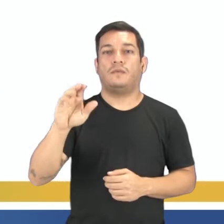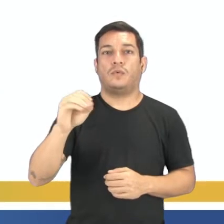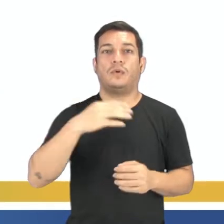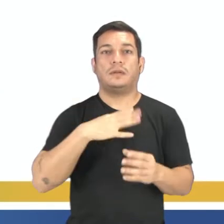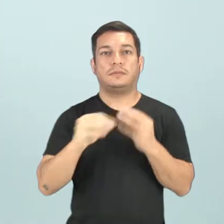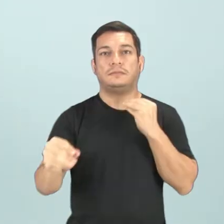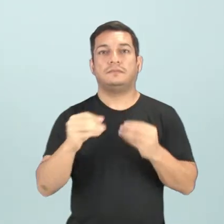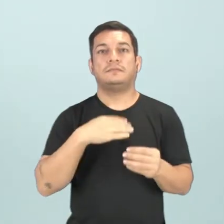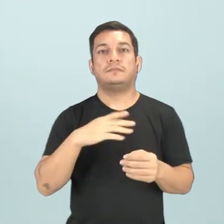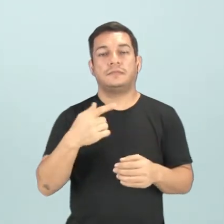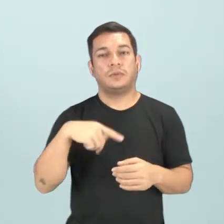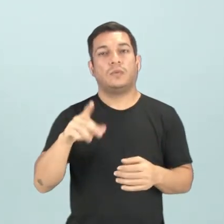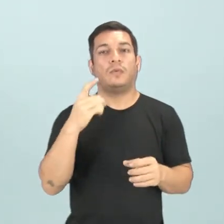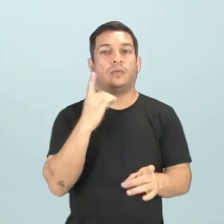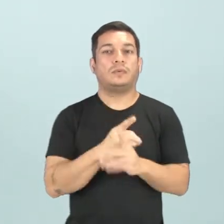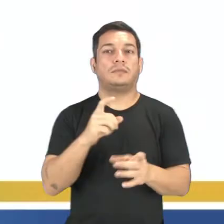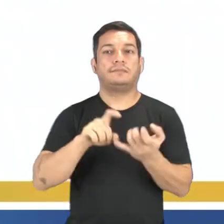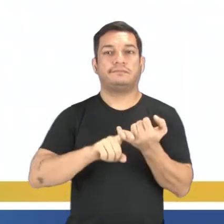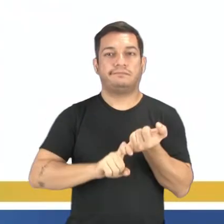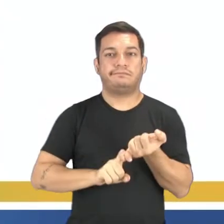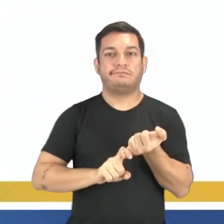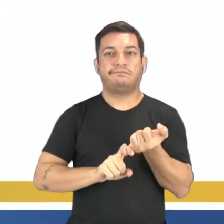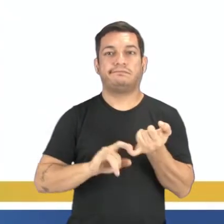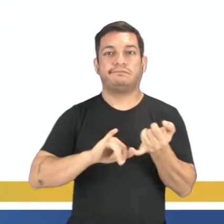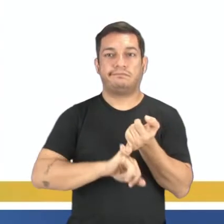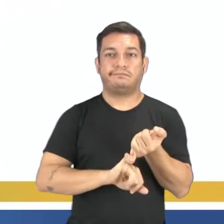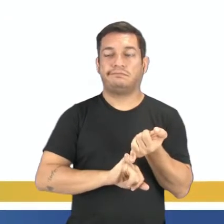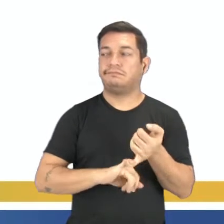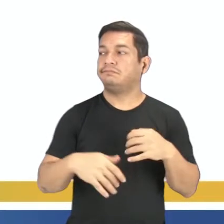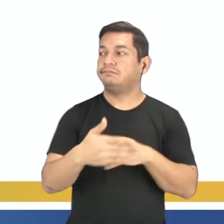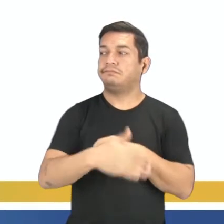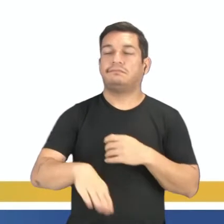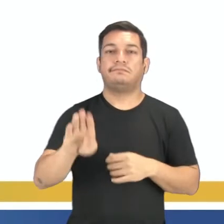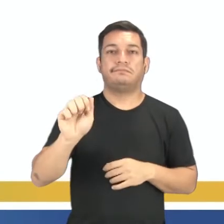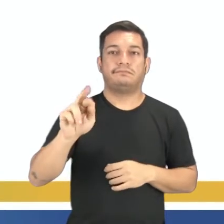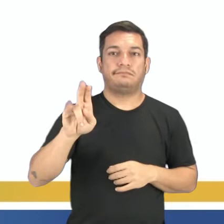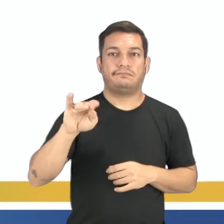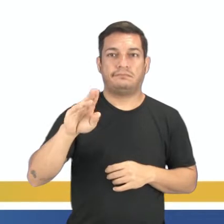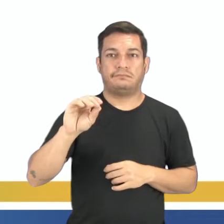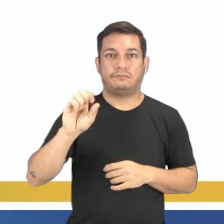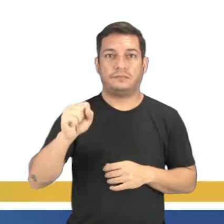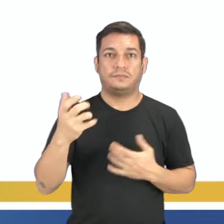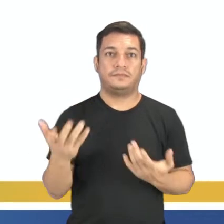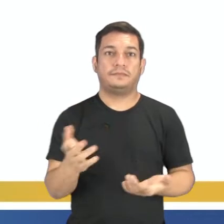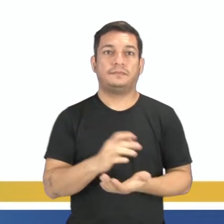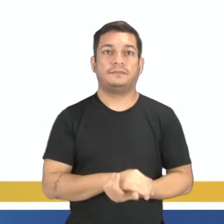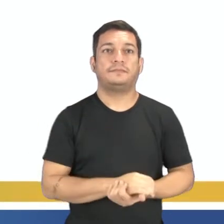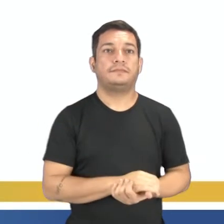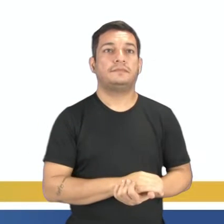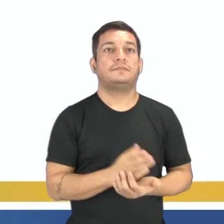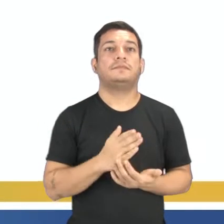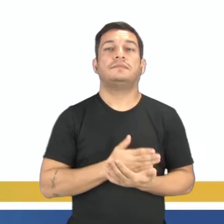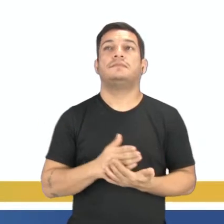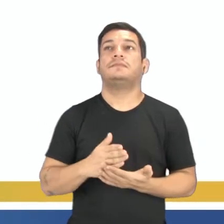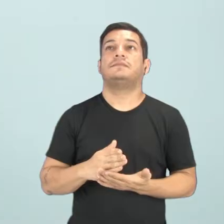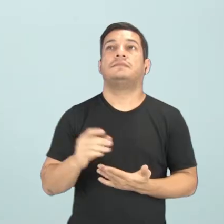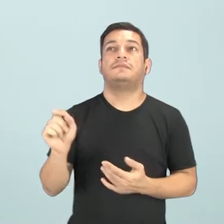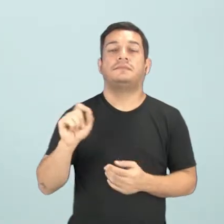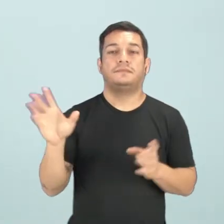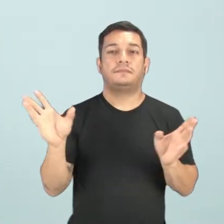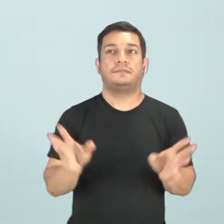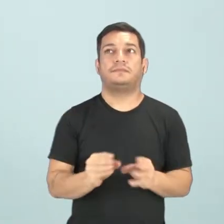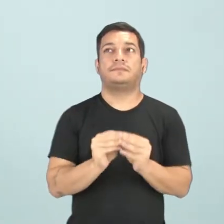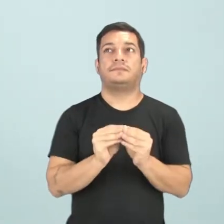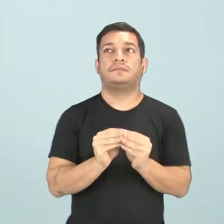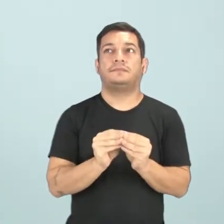o amante às ocultas na Rua dos Barbonos. Então, aí começou o quê? Isso é um breve resumo